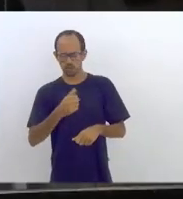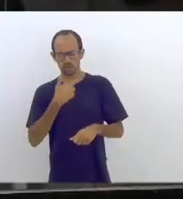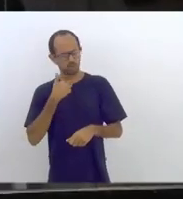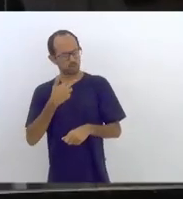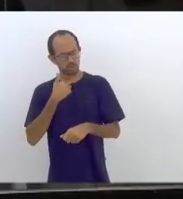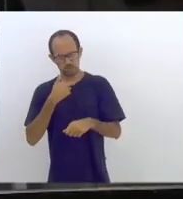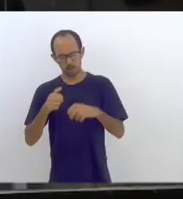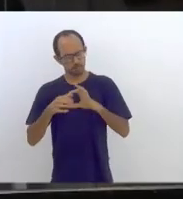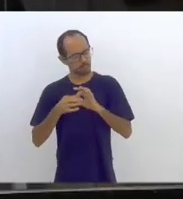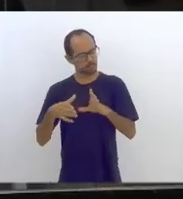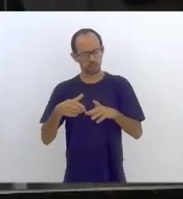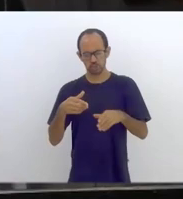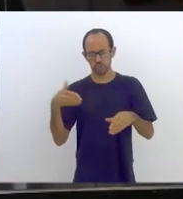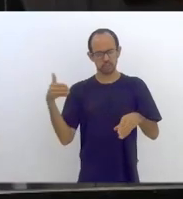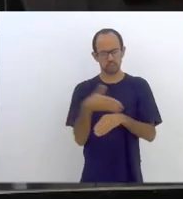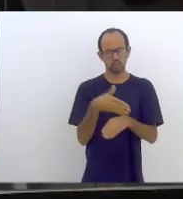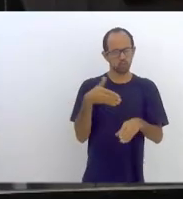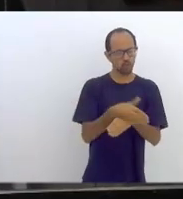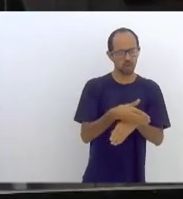no Parlamento